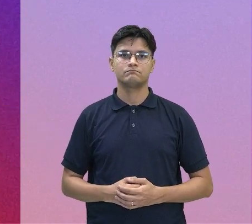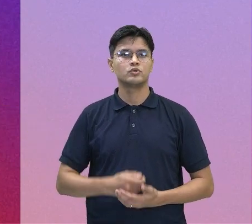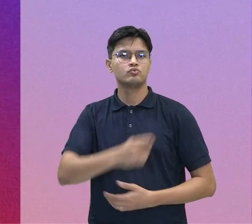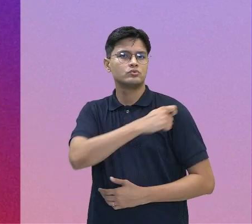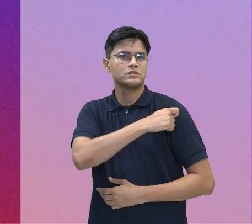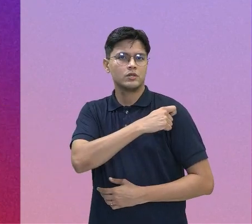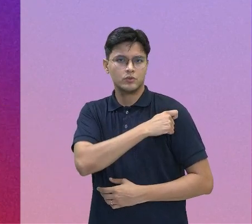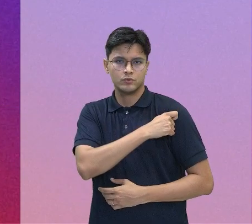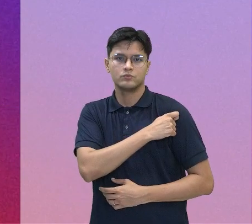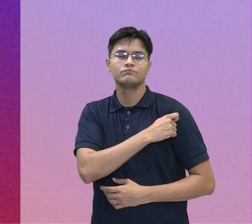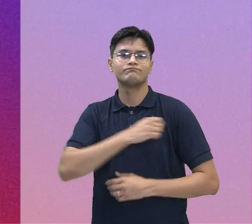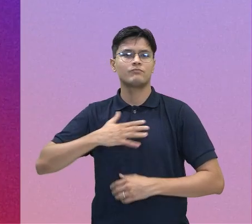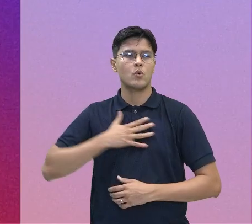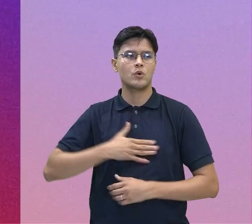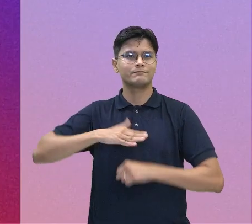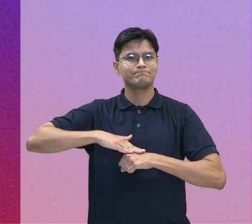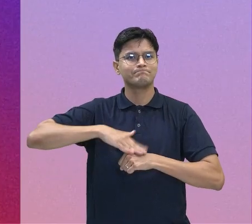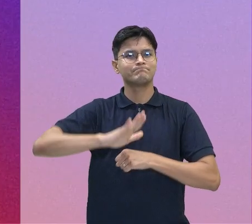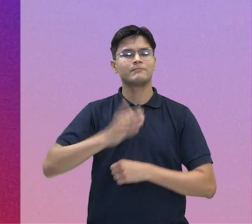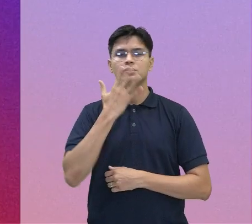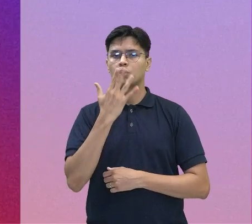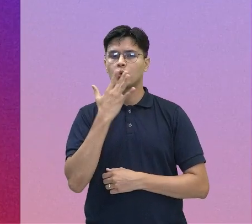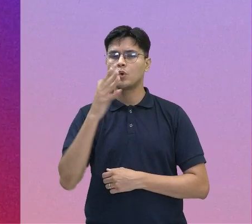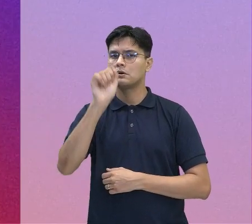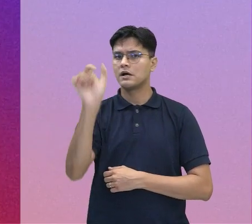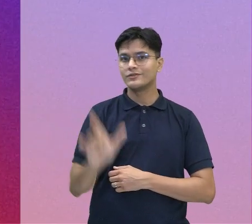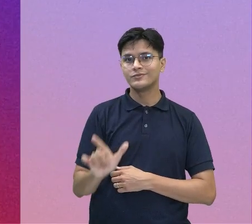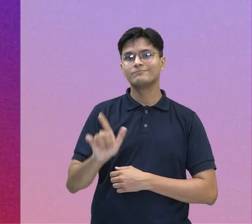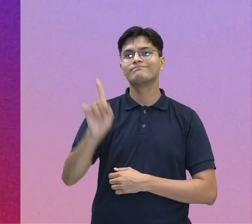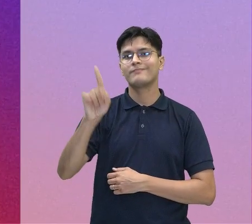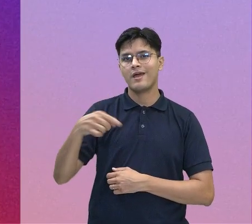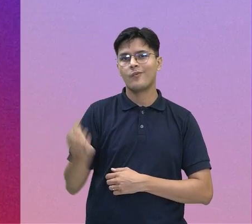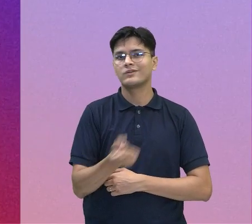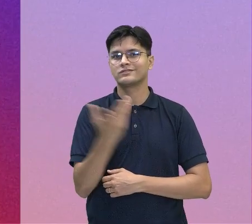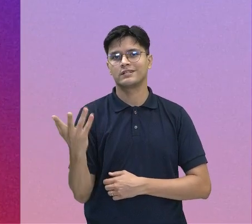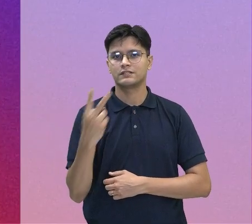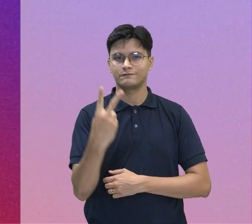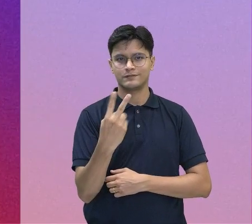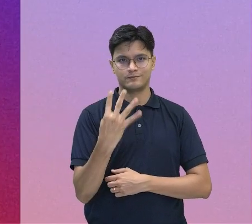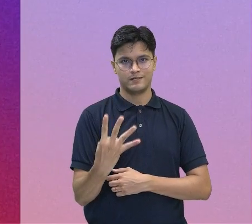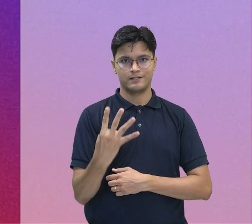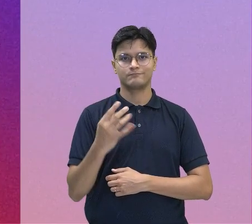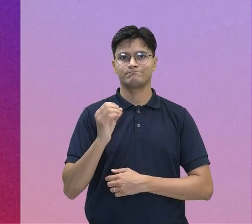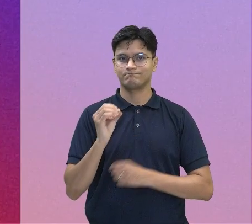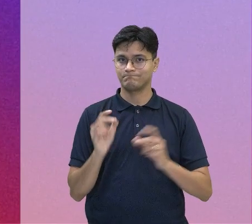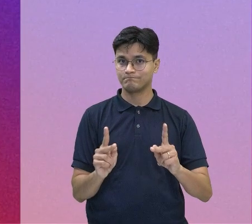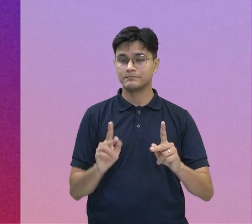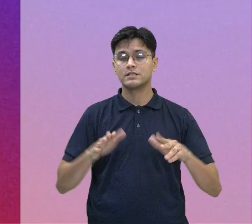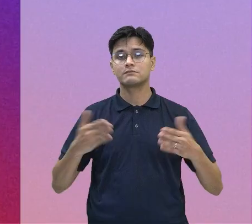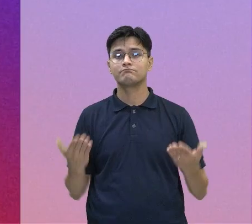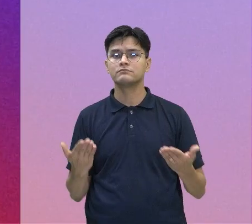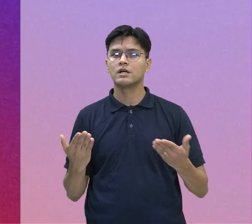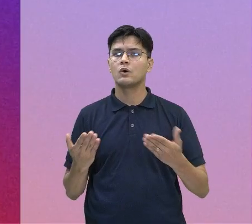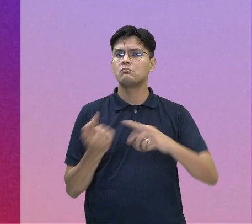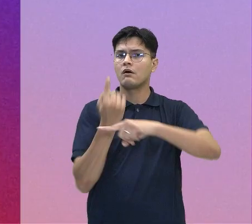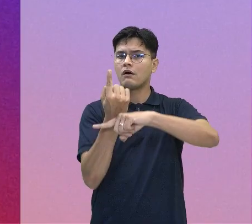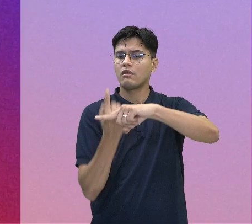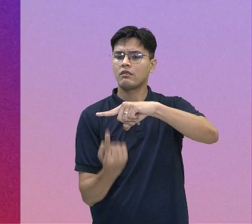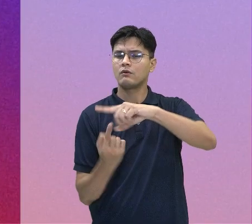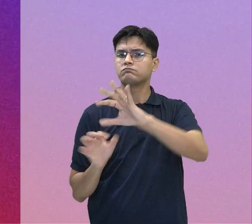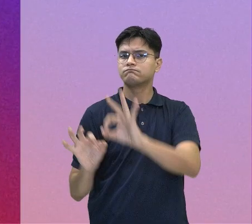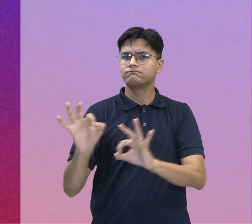que gostam da cor azul? Não são os 24, né? Então, a nossa razão vai ficar dessa forma,